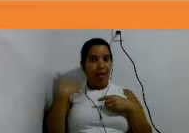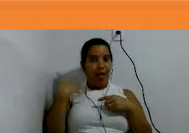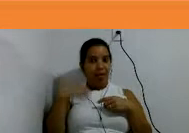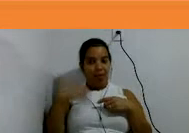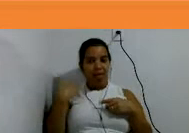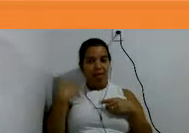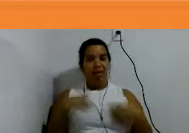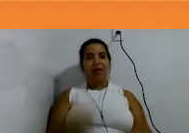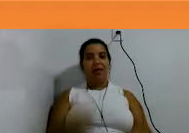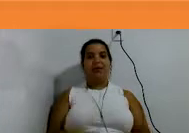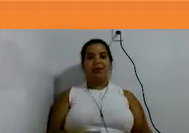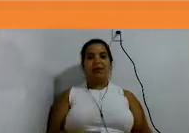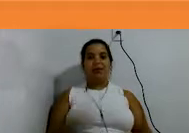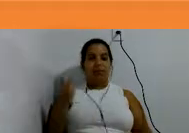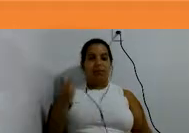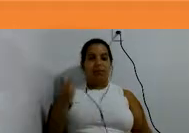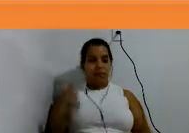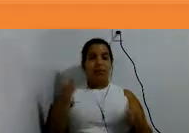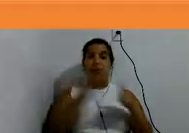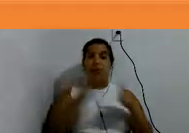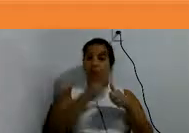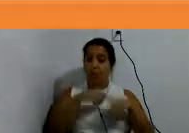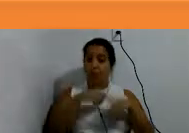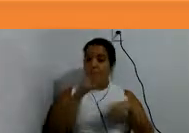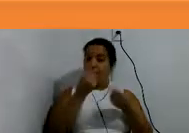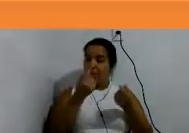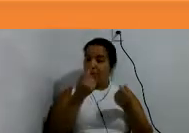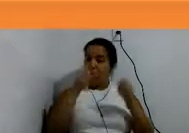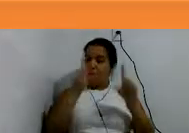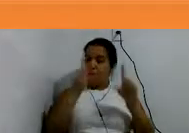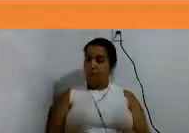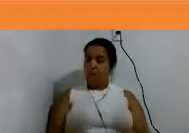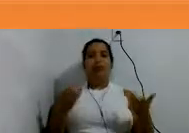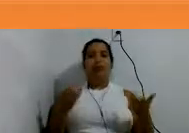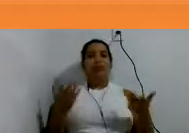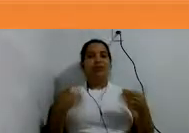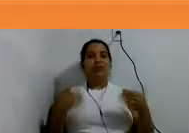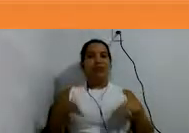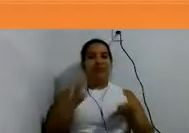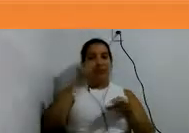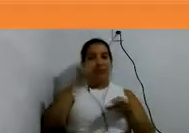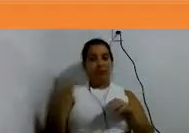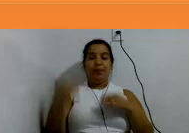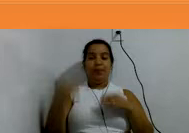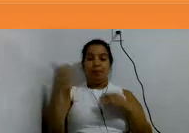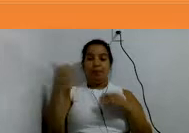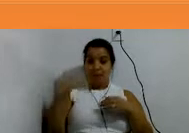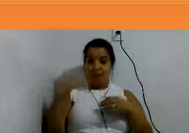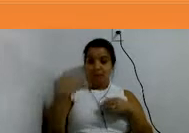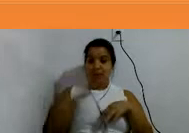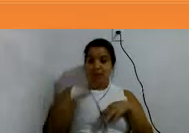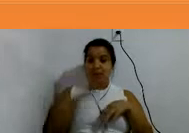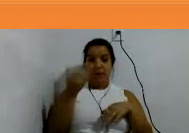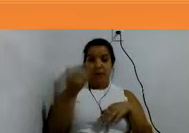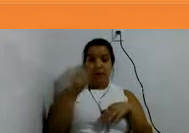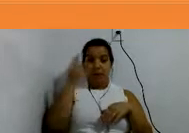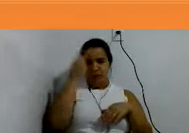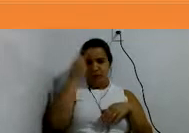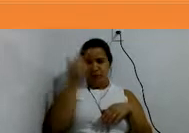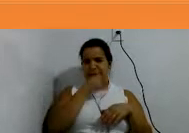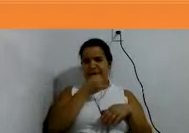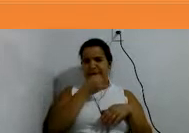gente sempre vai partir para os métodos mais baratos em direção aos métodos mais caros. Se a gente for pensar em questão